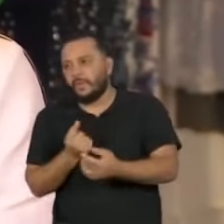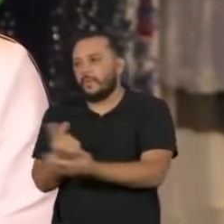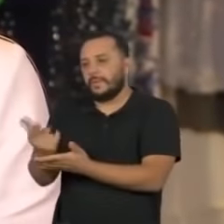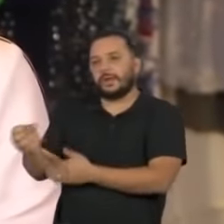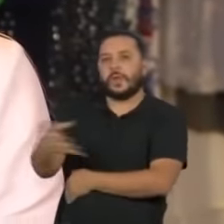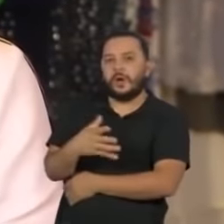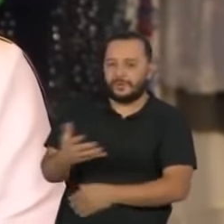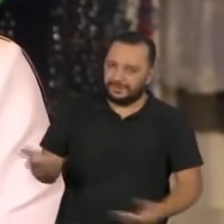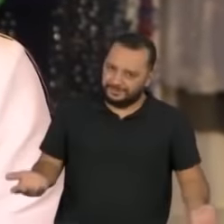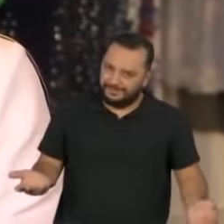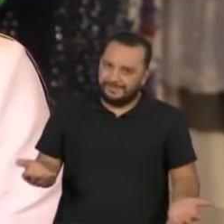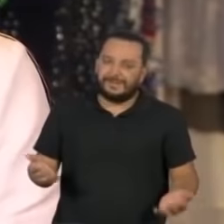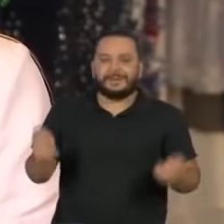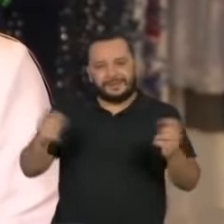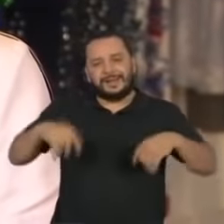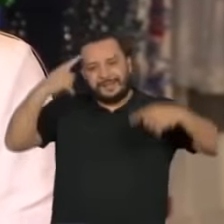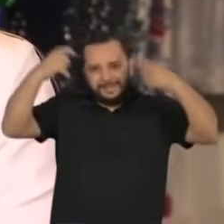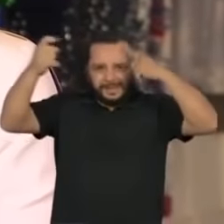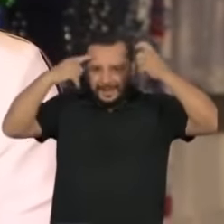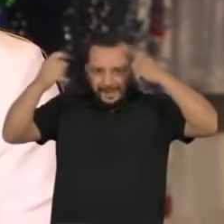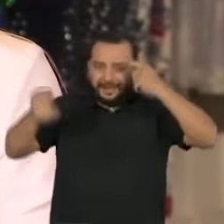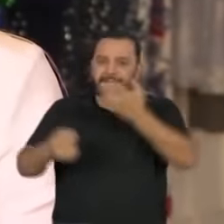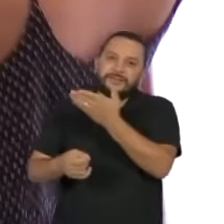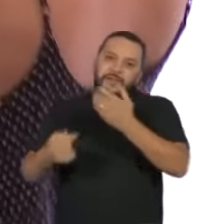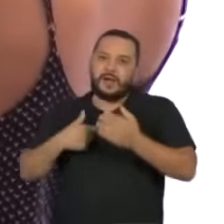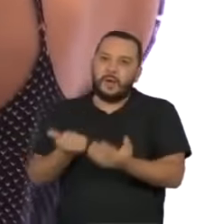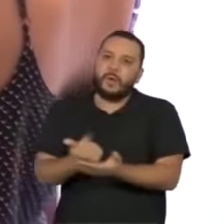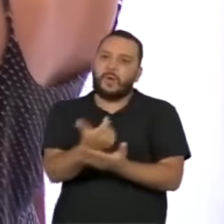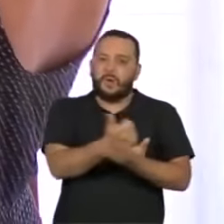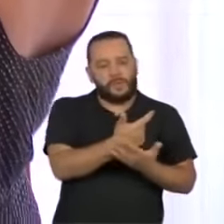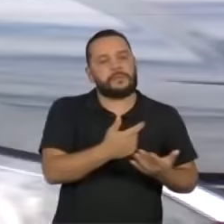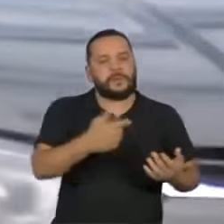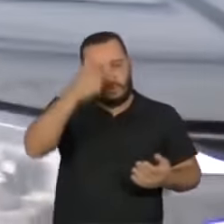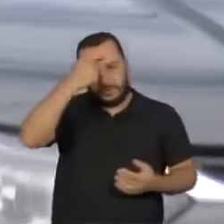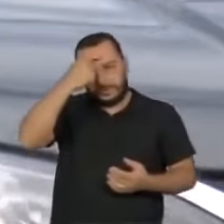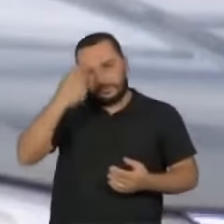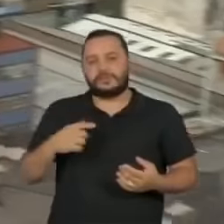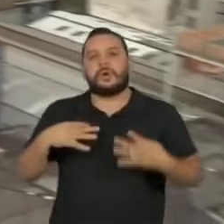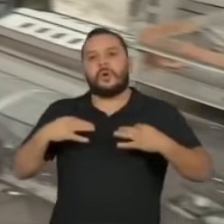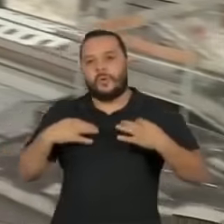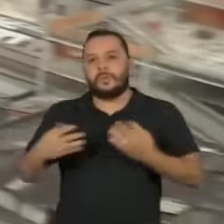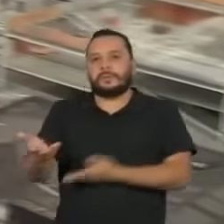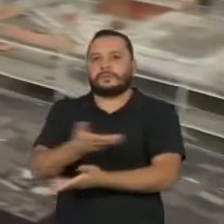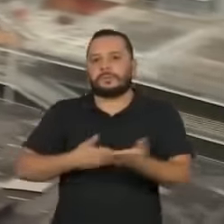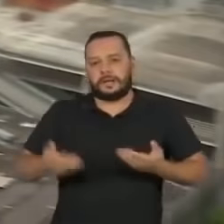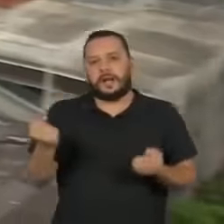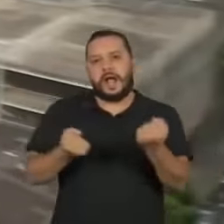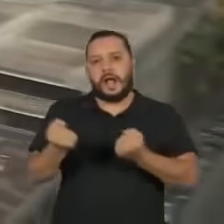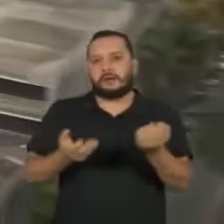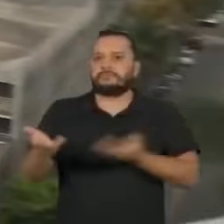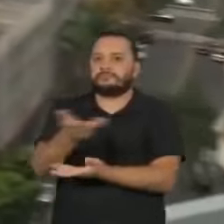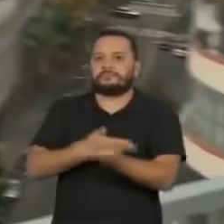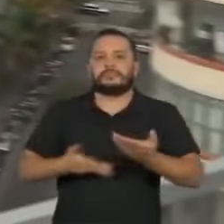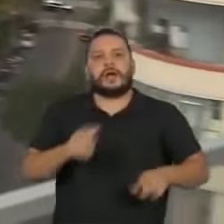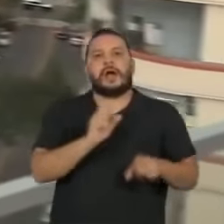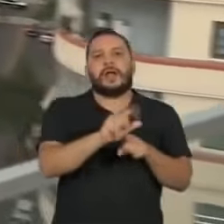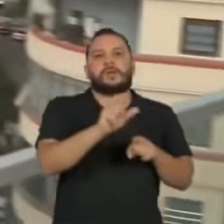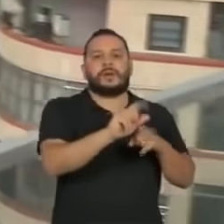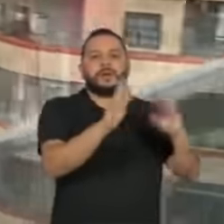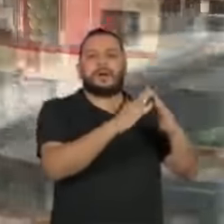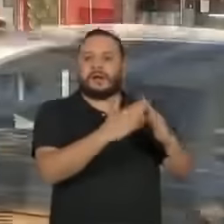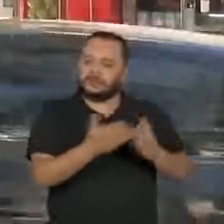nova. Então daí surgiu essa ideia de um consumo mais consciente. Troca de roupas, caronas, aluguel temporário de espaços em casa,